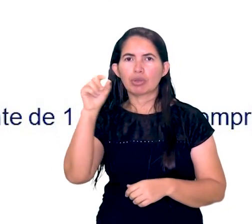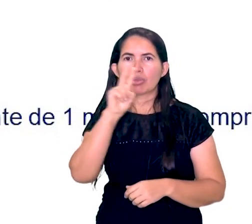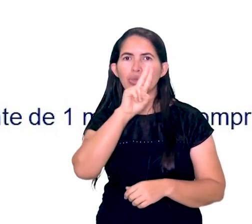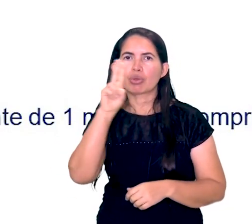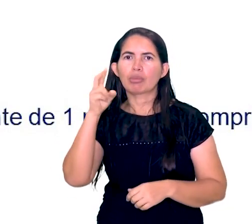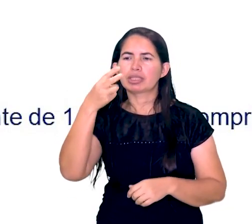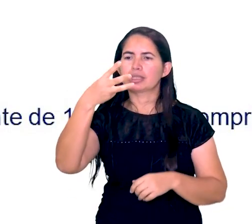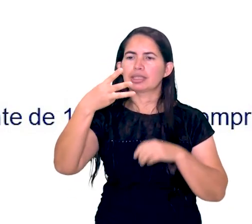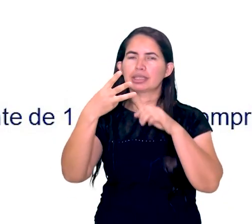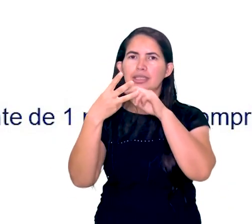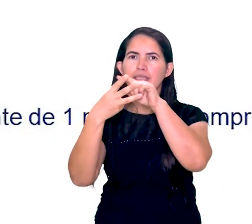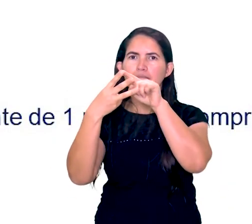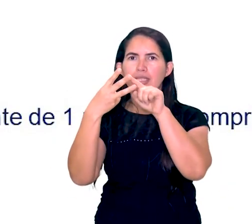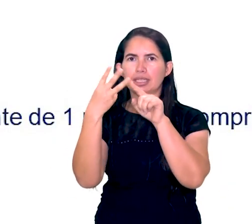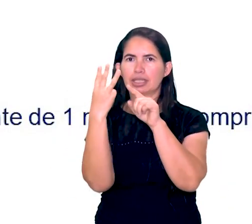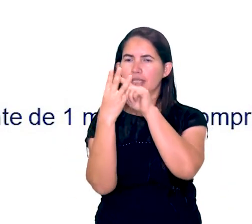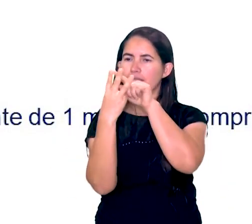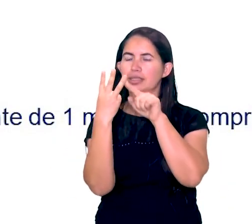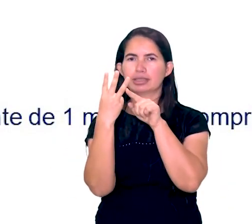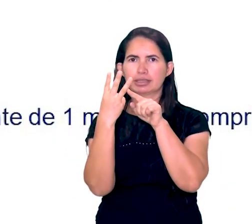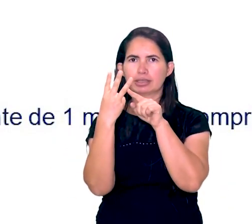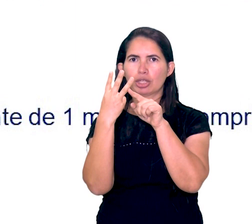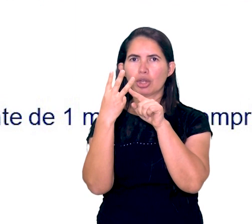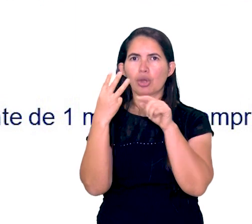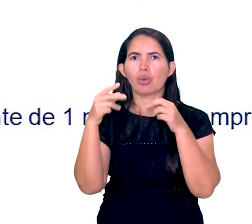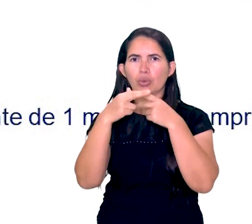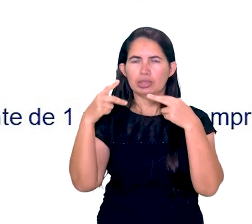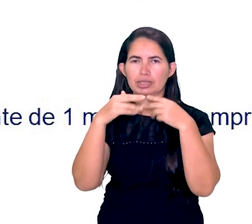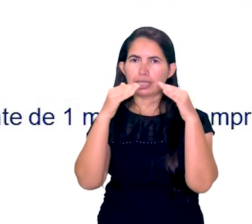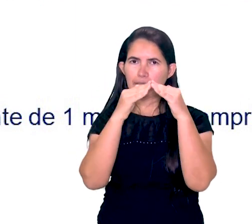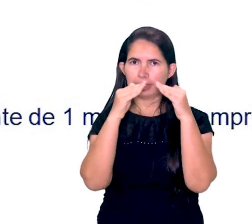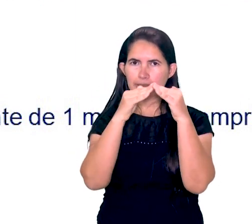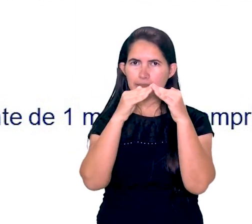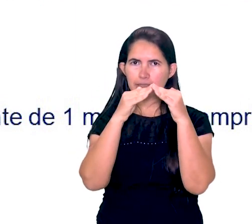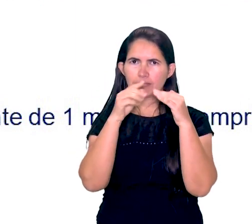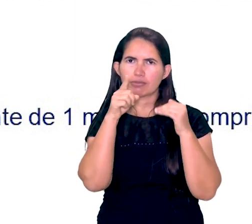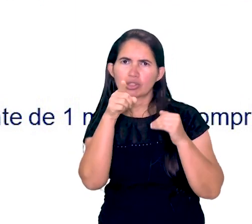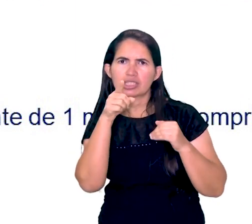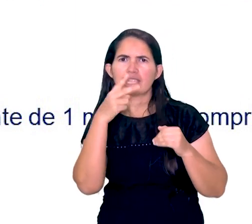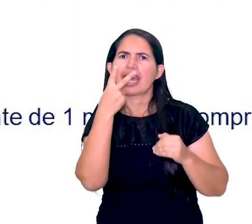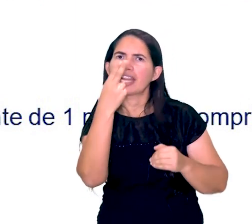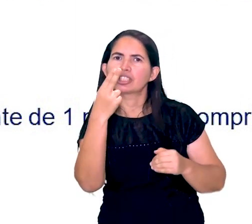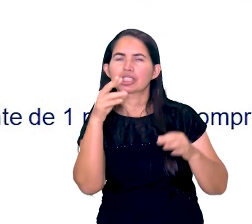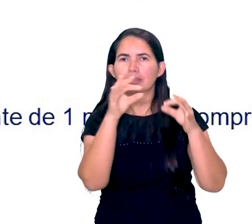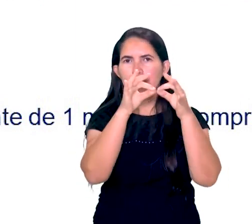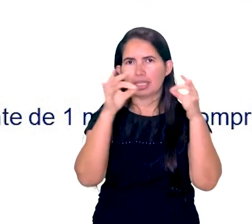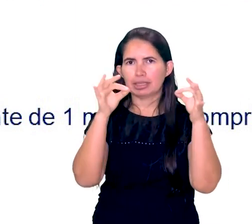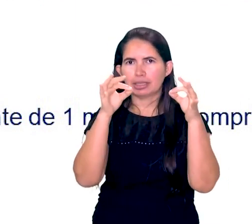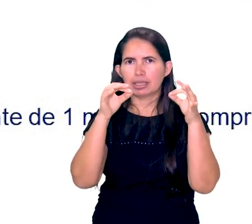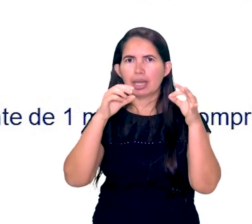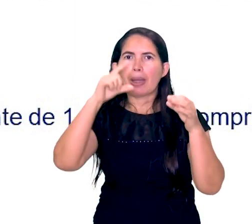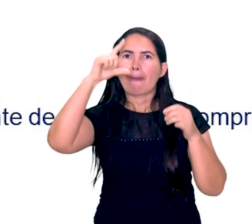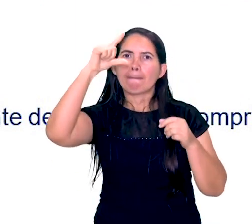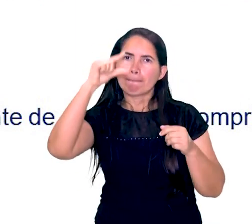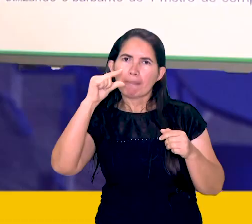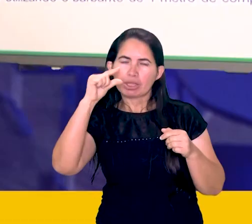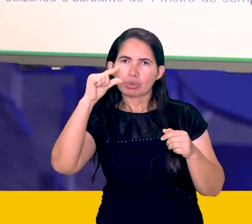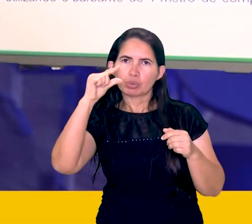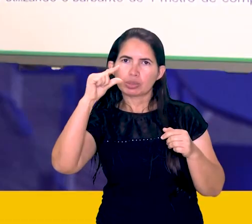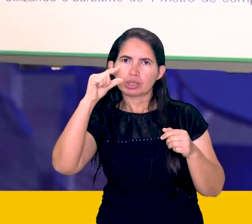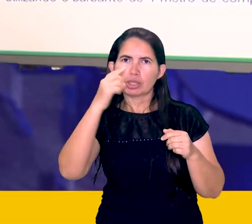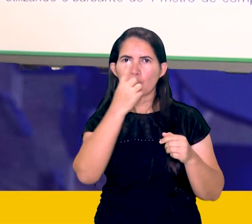de 3 coisas da sua casa que você acha que medem menos de 1